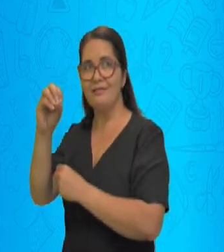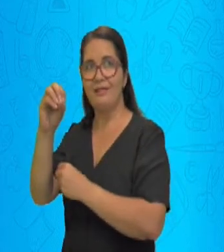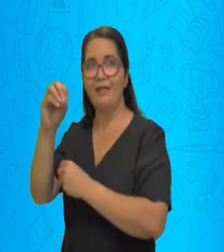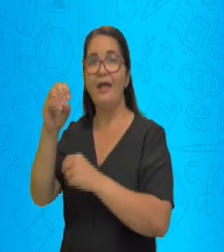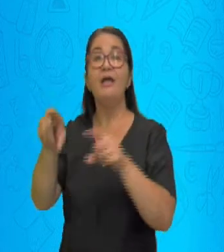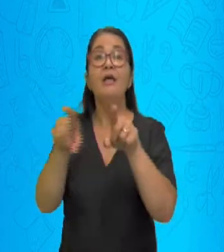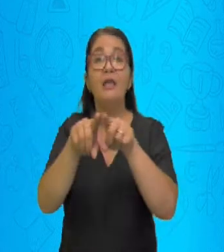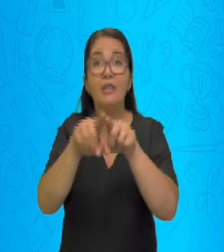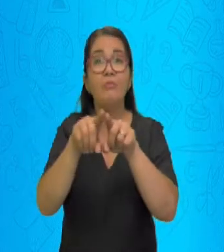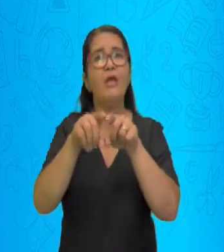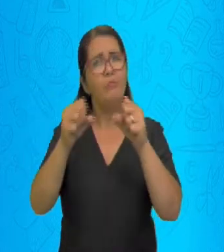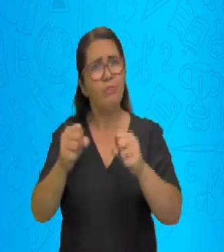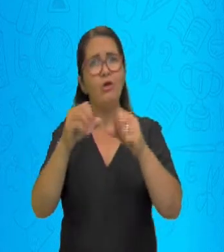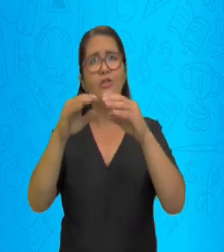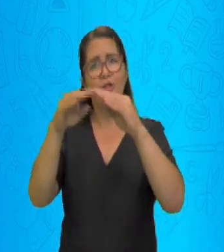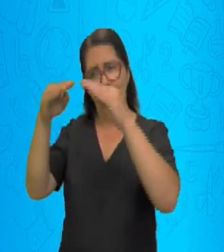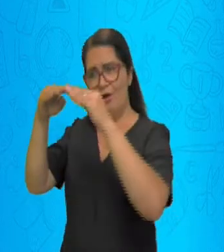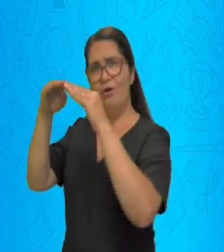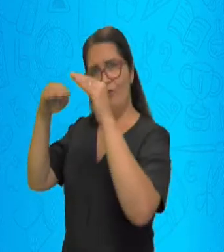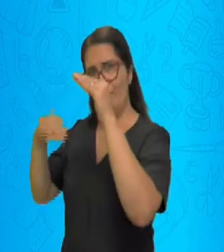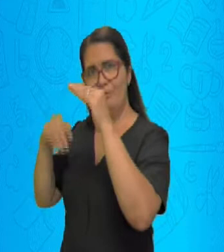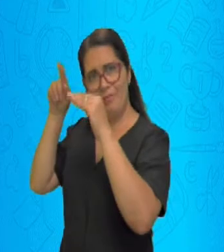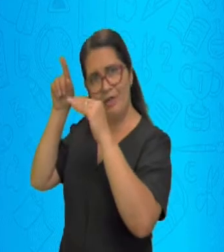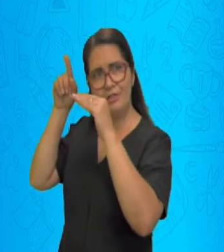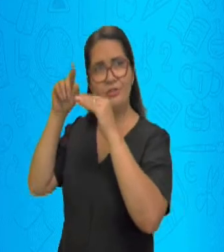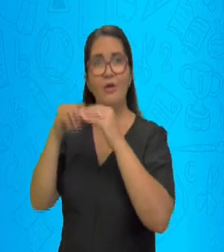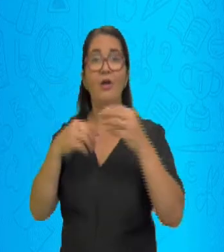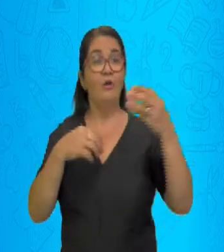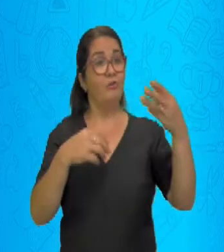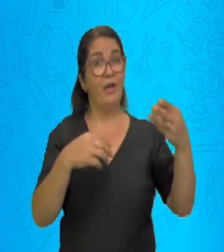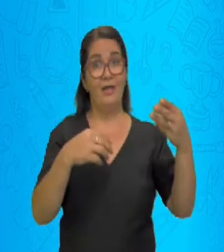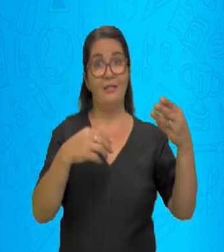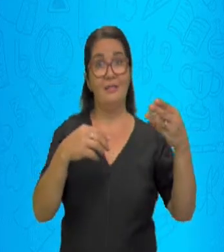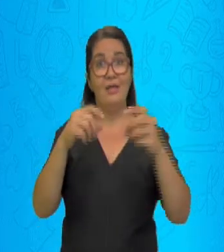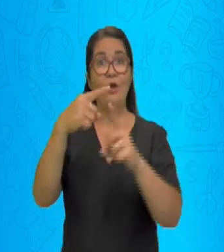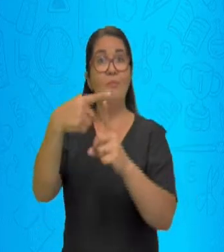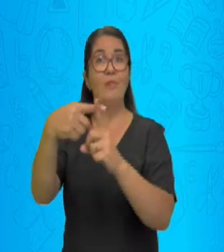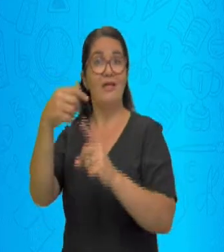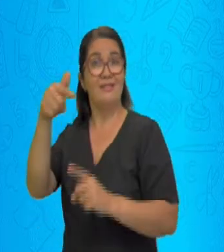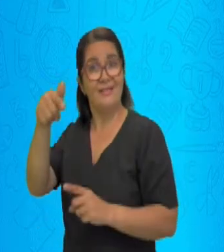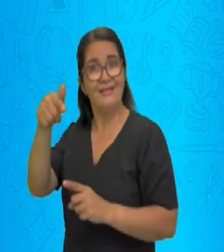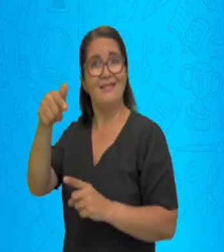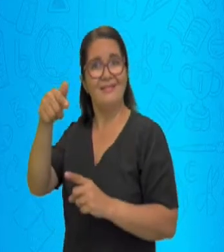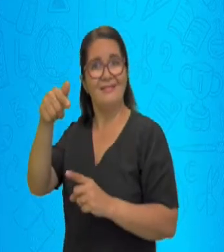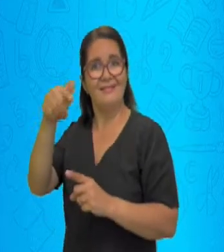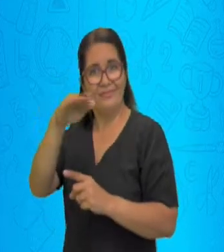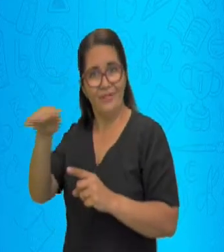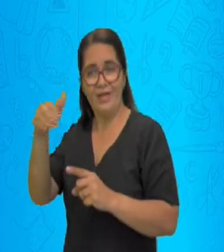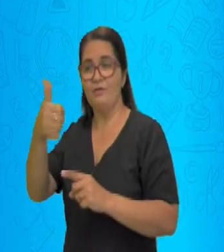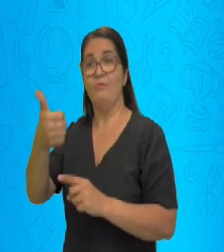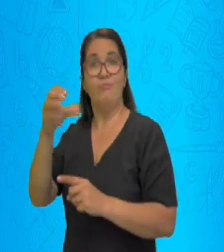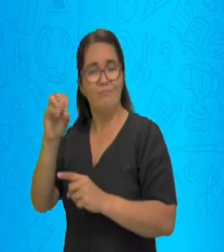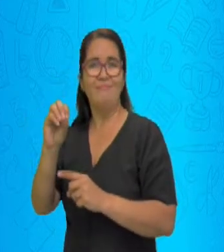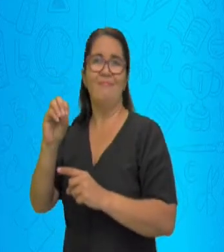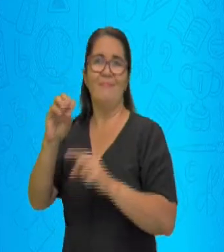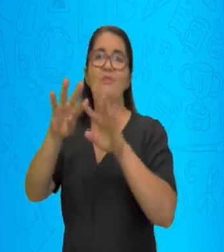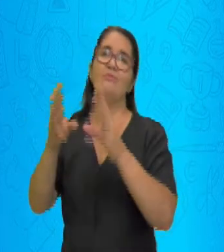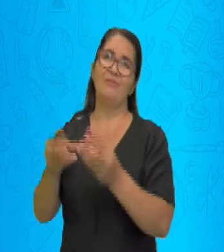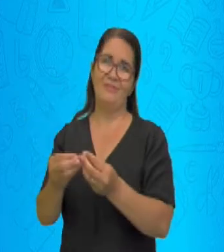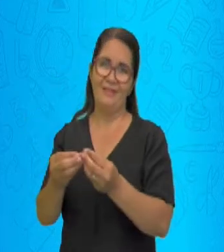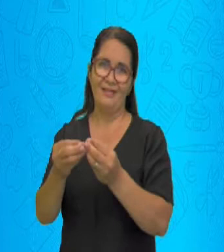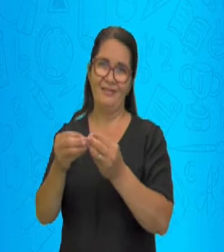o resultado 10. Então, não altero o resultado fazendo a troca das parcelas. Um outro exemplo que eu trouxe